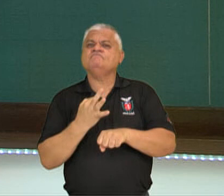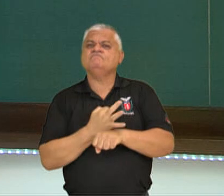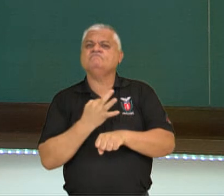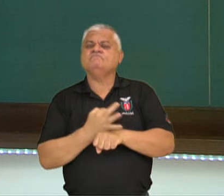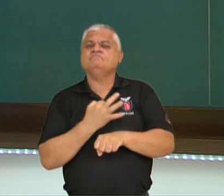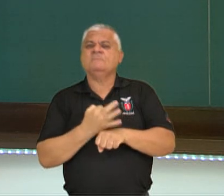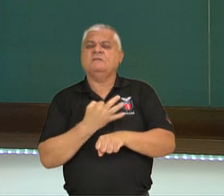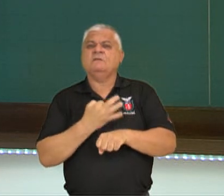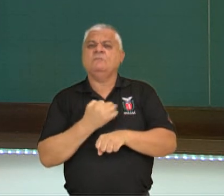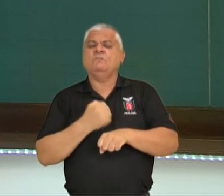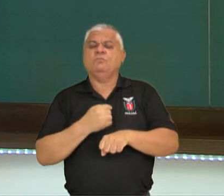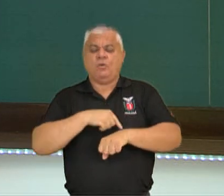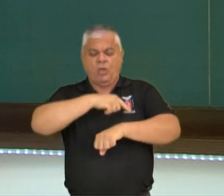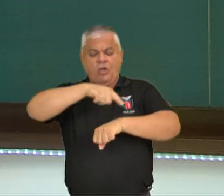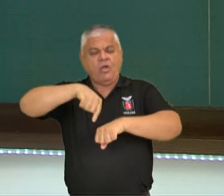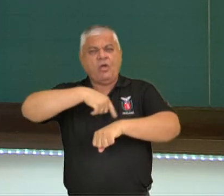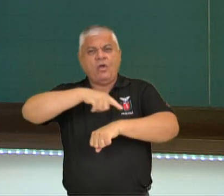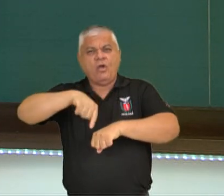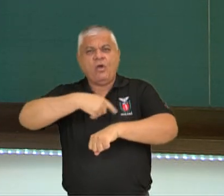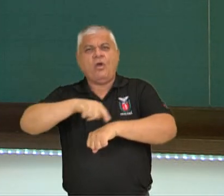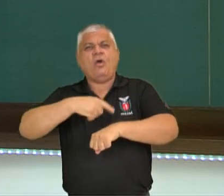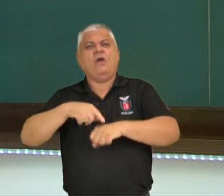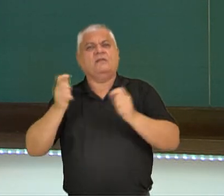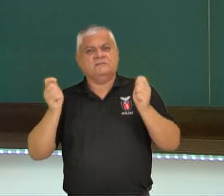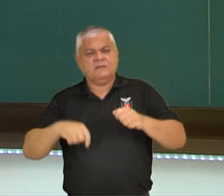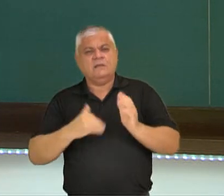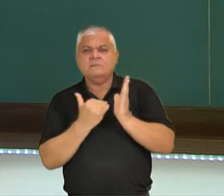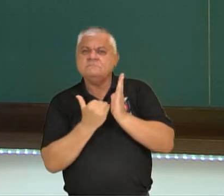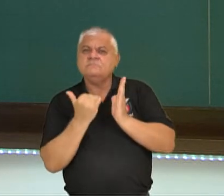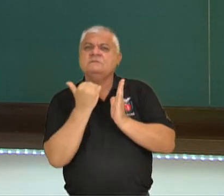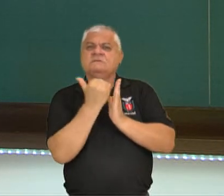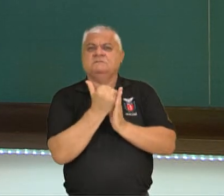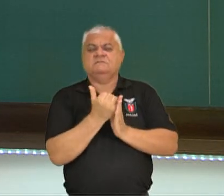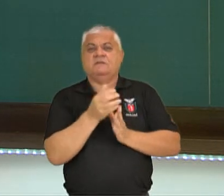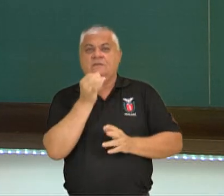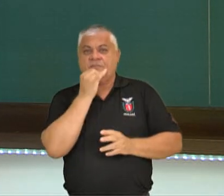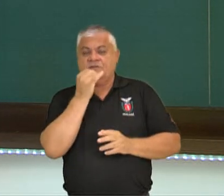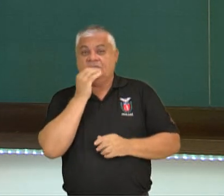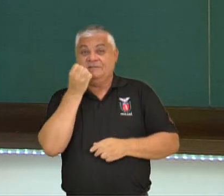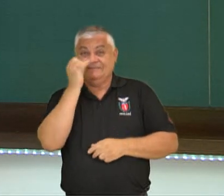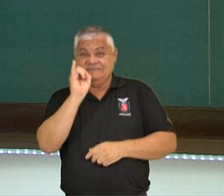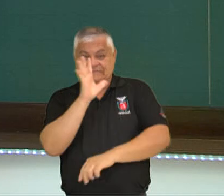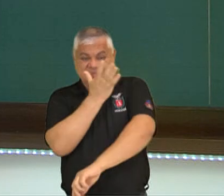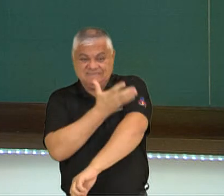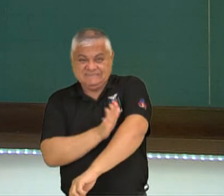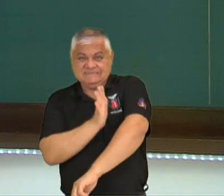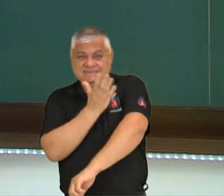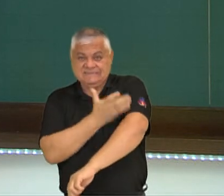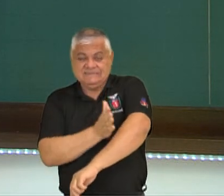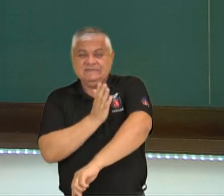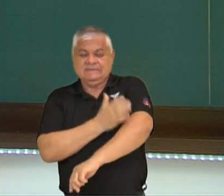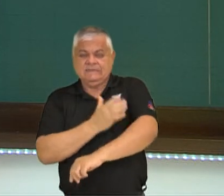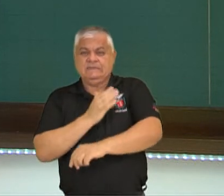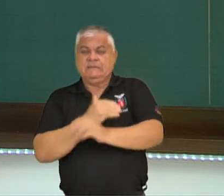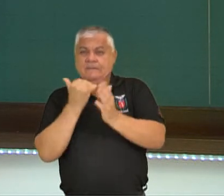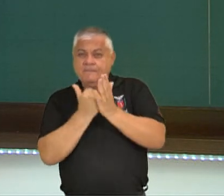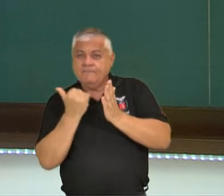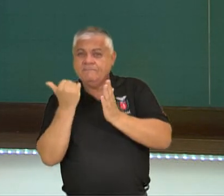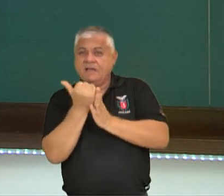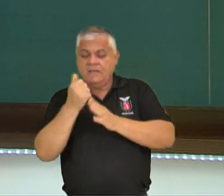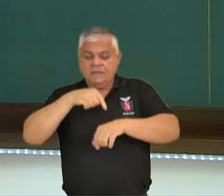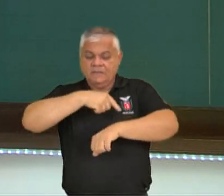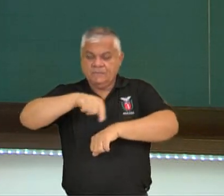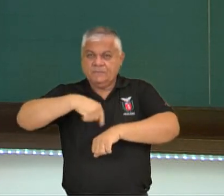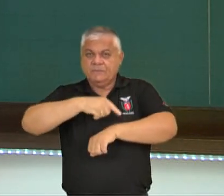um período de tempo mais prolongado, tá? Então, quando esse exercício físico se prolonga,